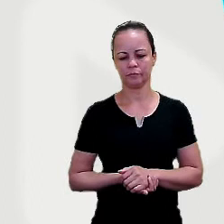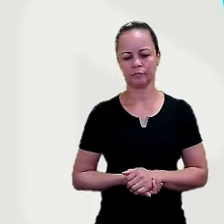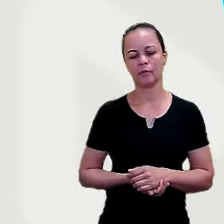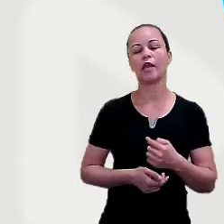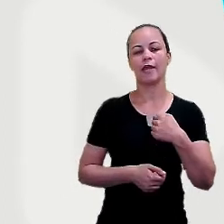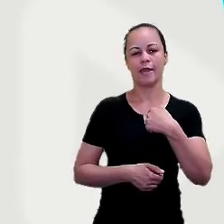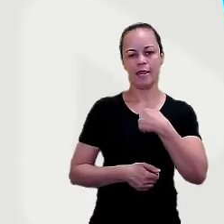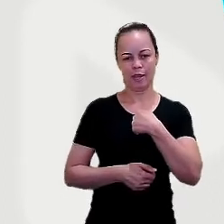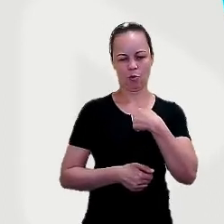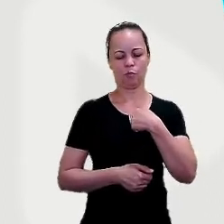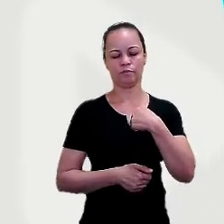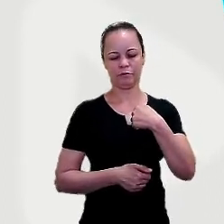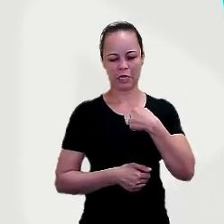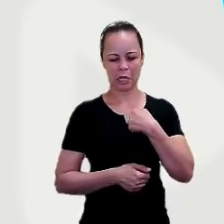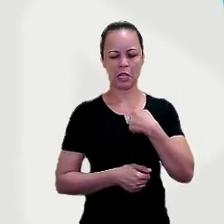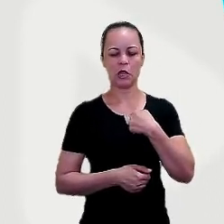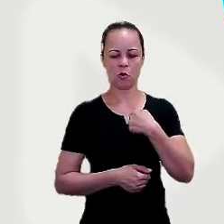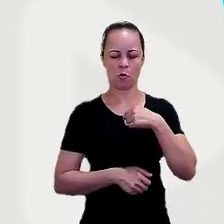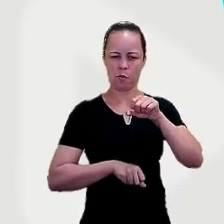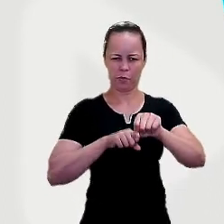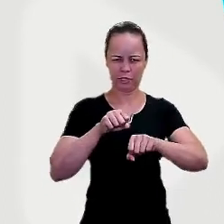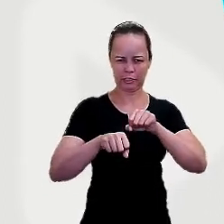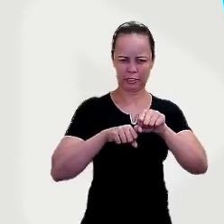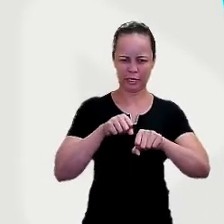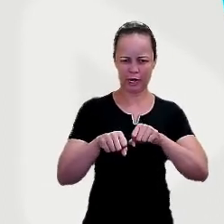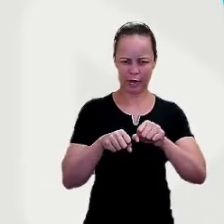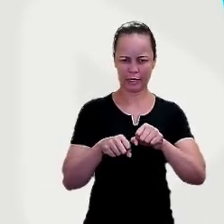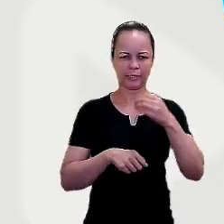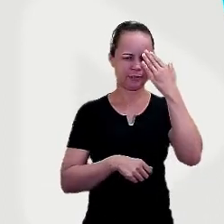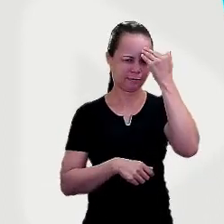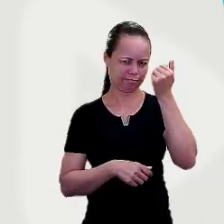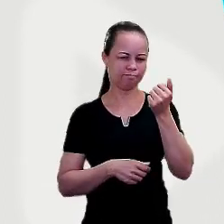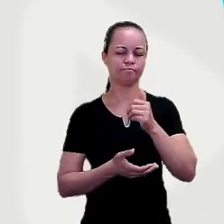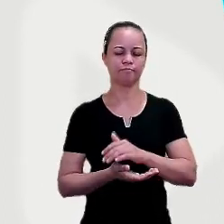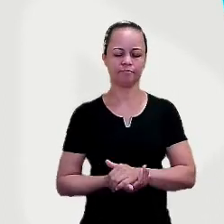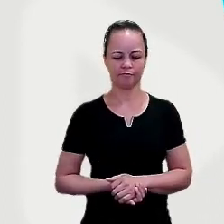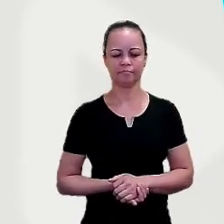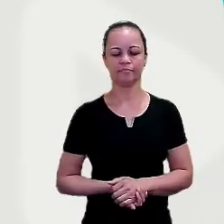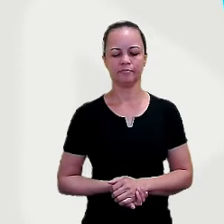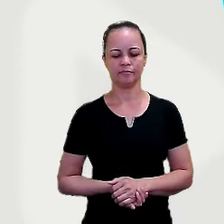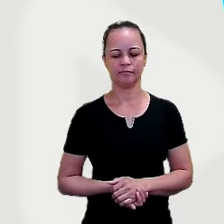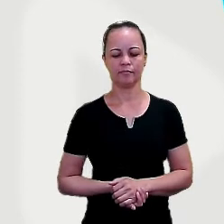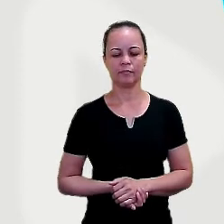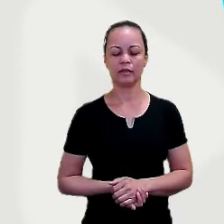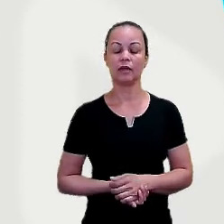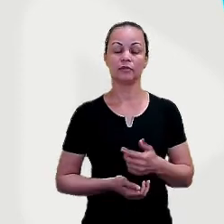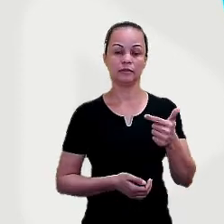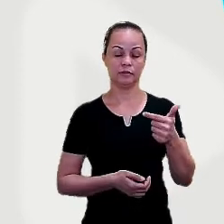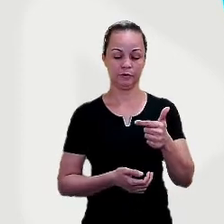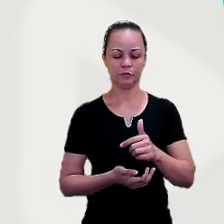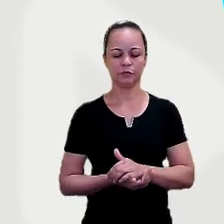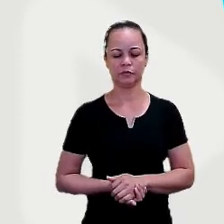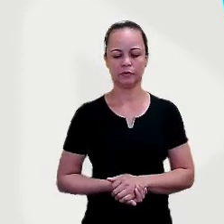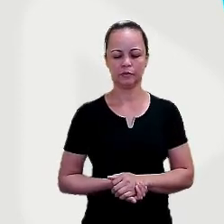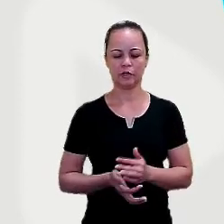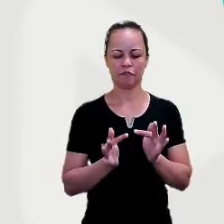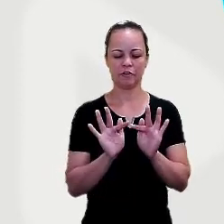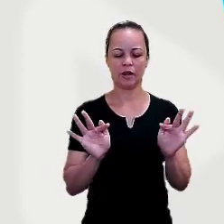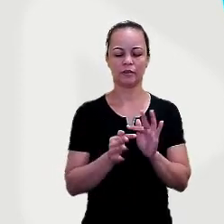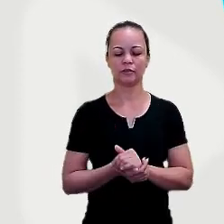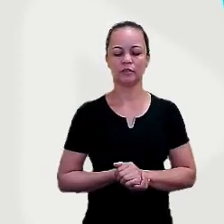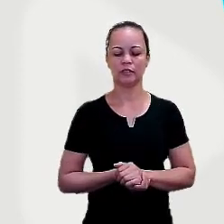andar de bicicleta, correto? Na segunda frase, temos aqui. Não vieste